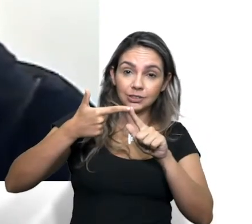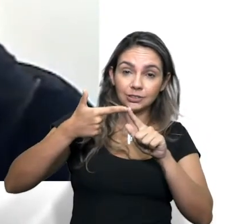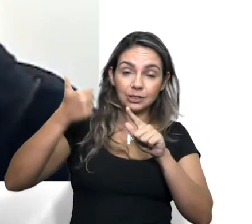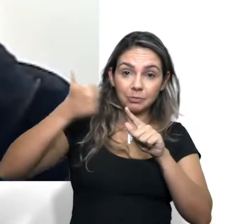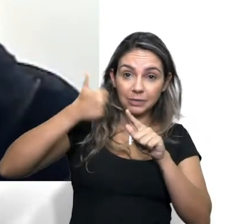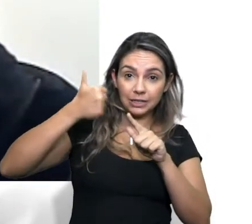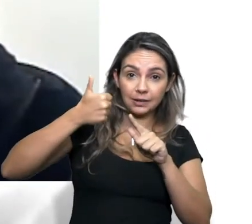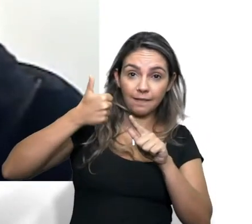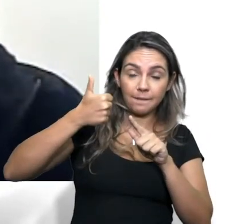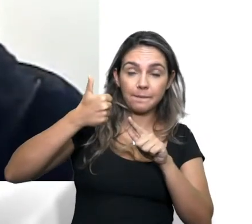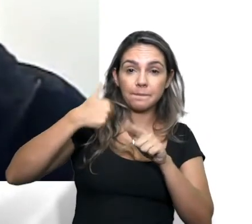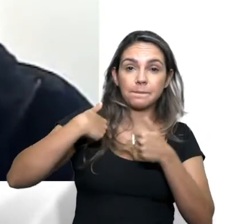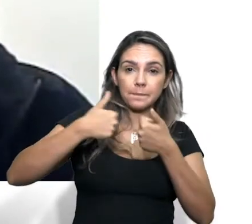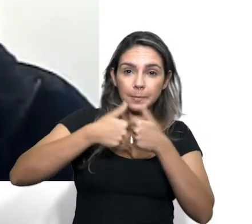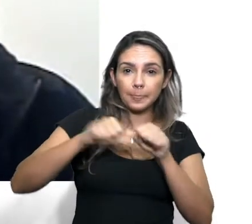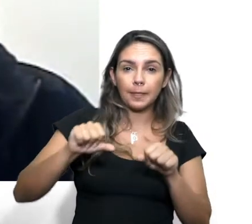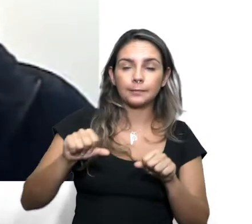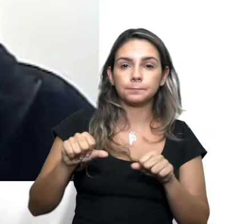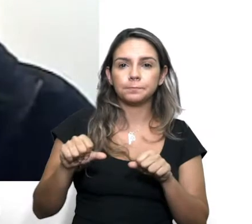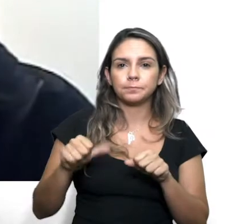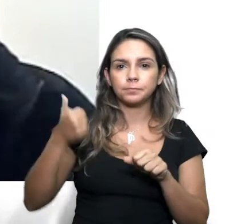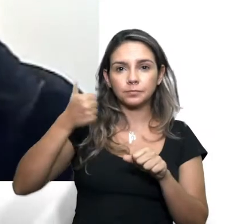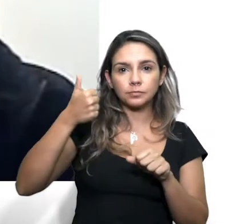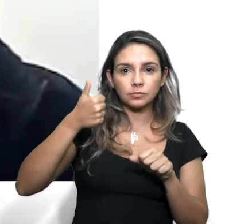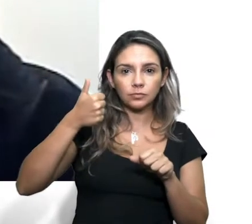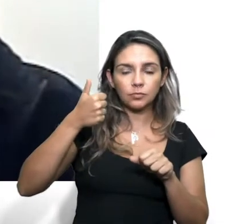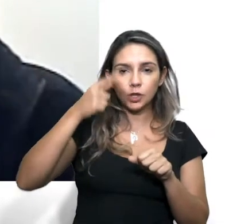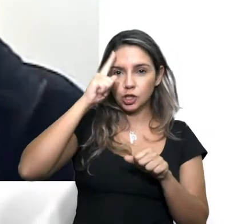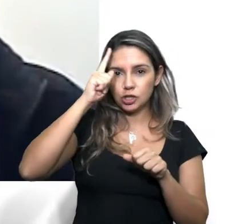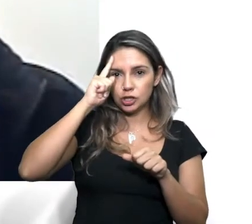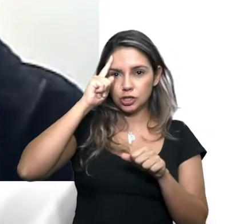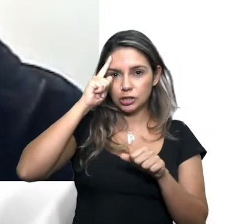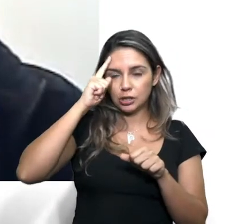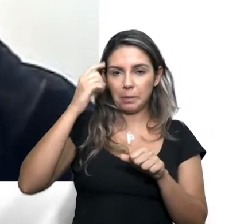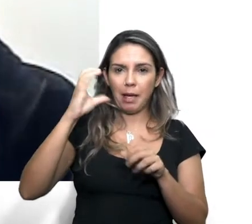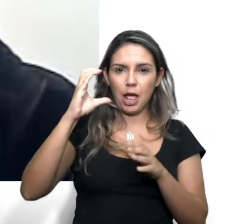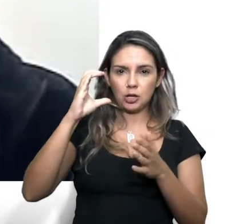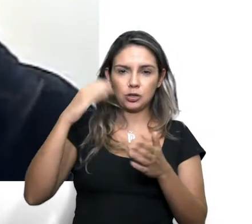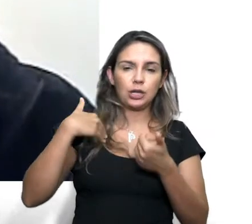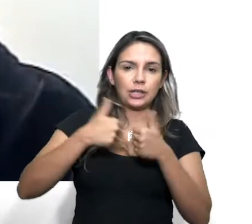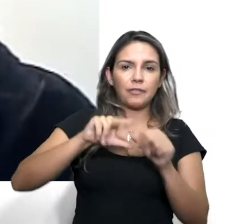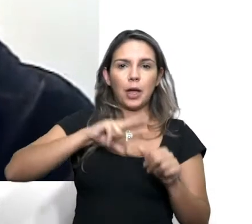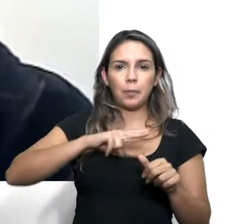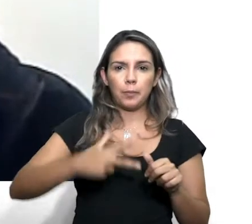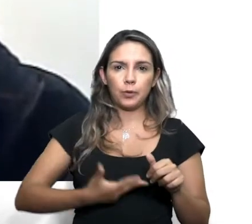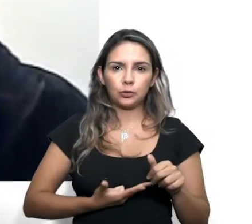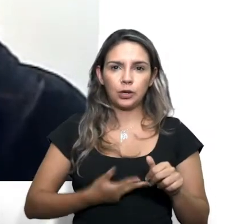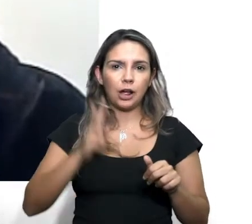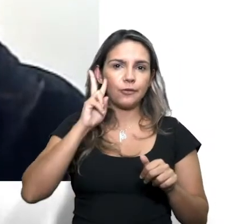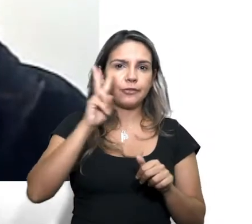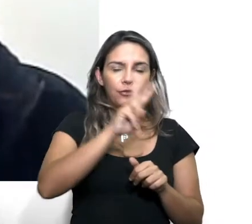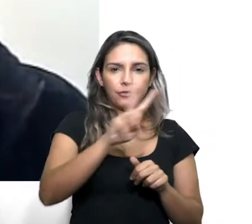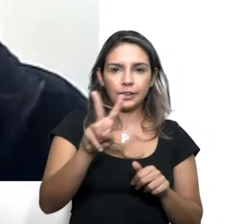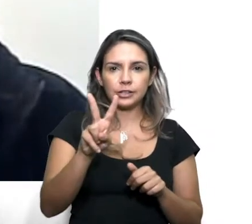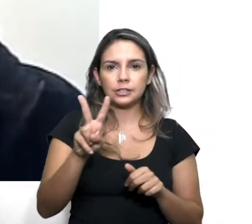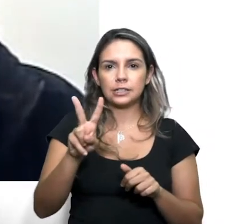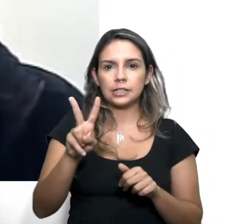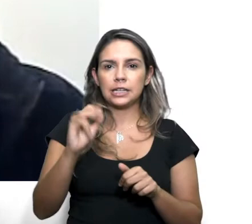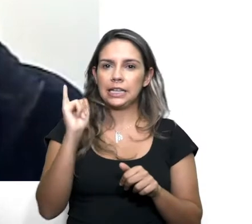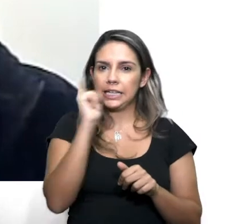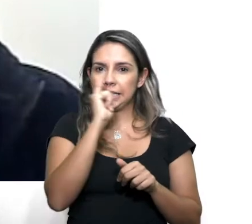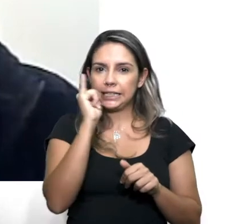primeiro confinamento eu estava nos primeiros dias de março. Em Portugal estávamos a ver as imagens de Itália, em